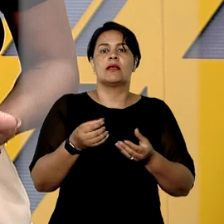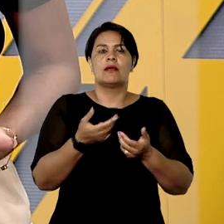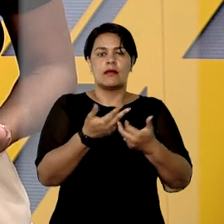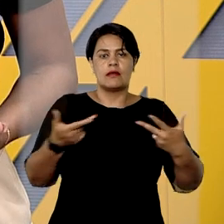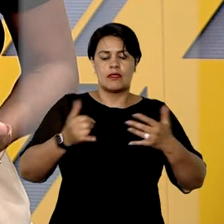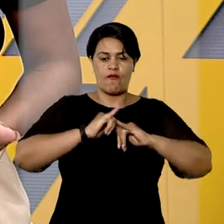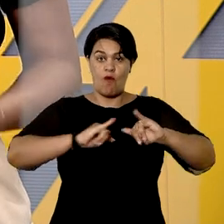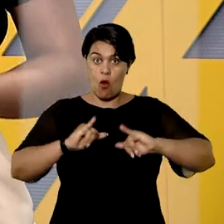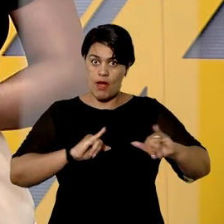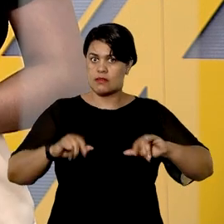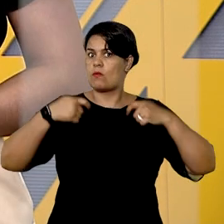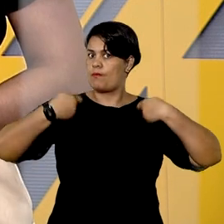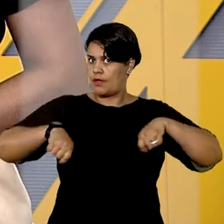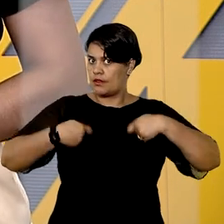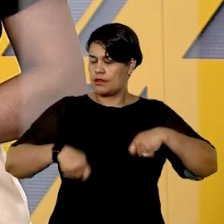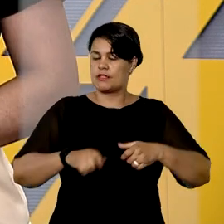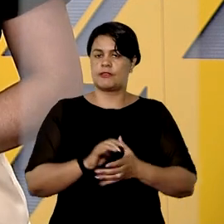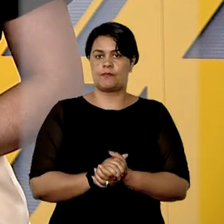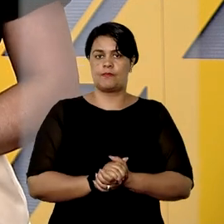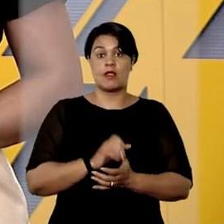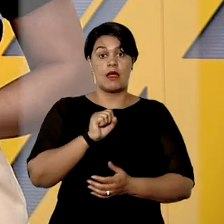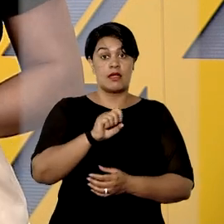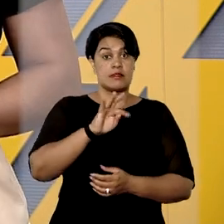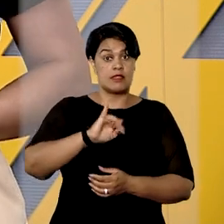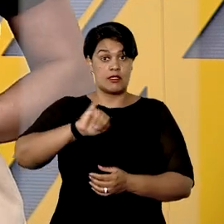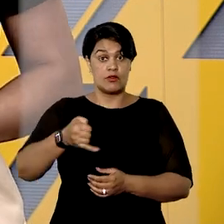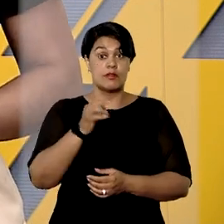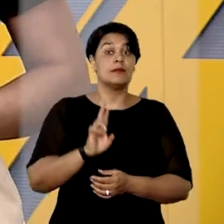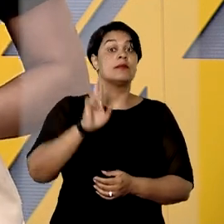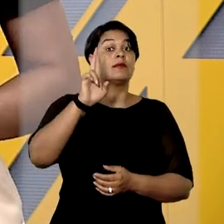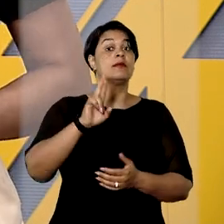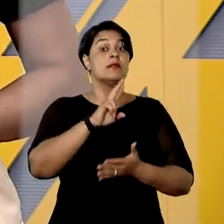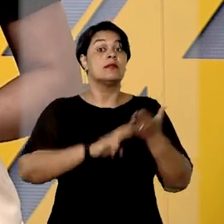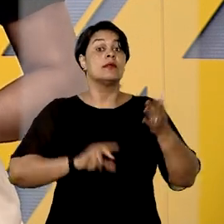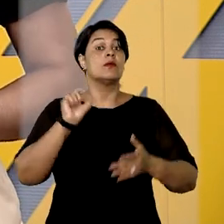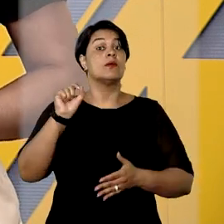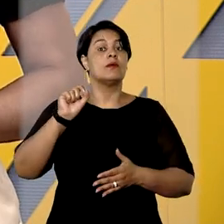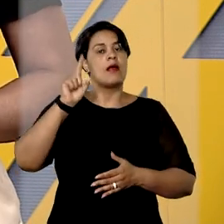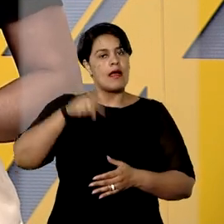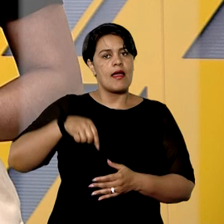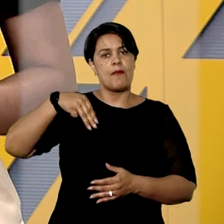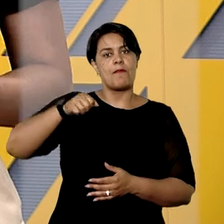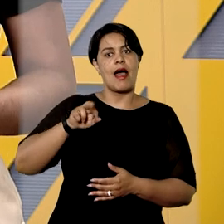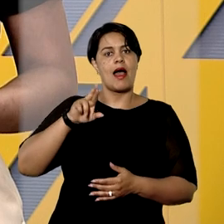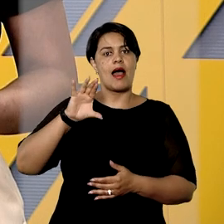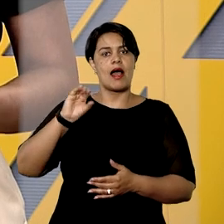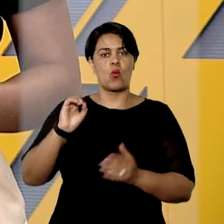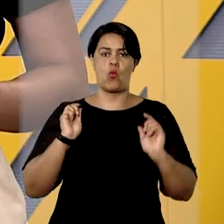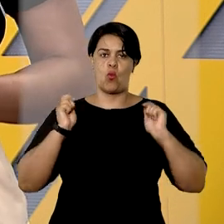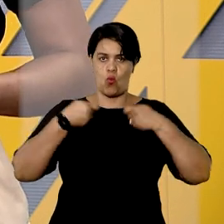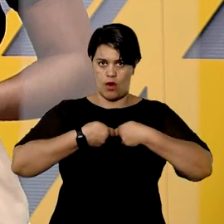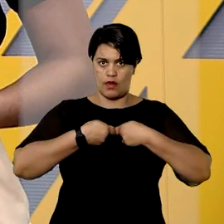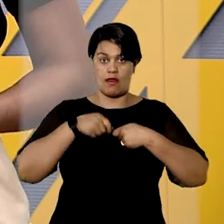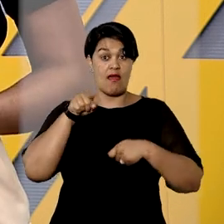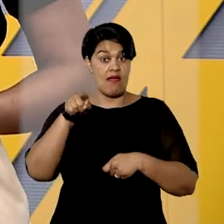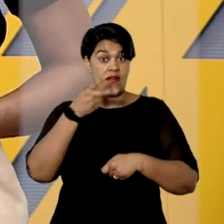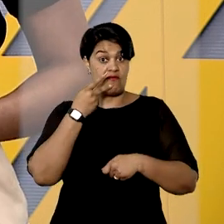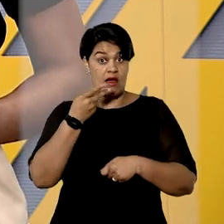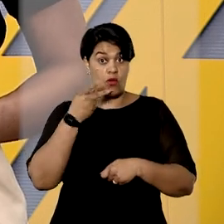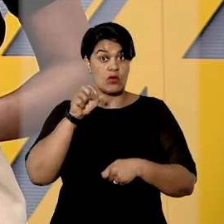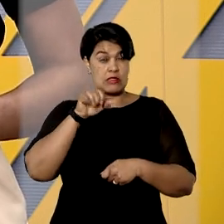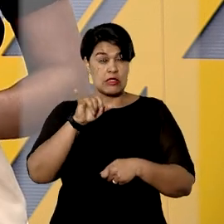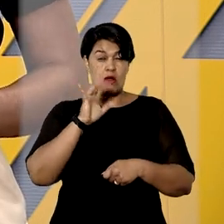devidas informações. No STJ, o voto que prevaleceu foi do ministro Marco Aurélio Belize. Para ele, quem tem o